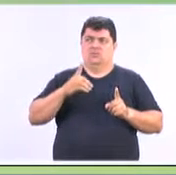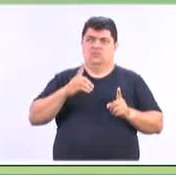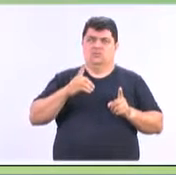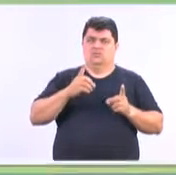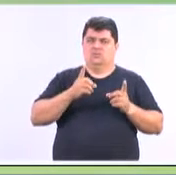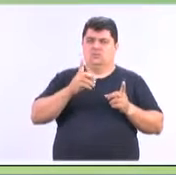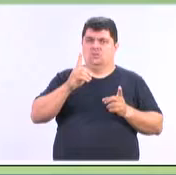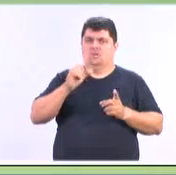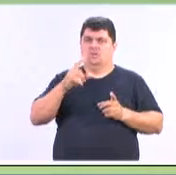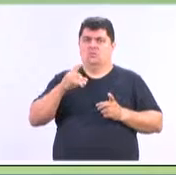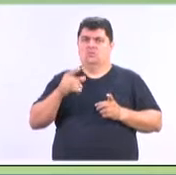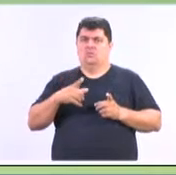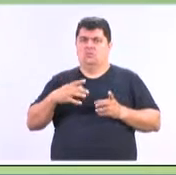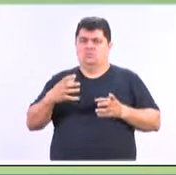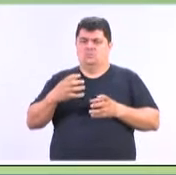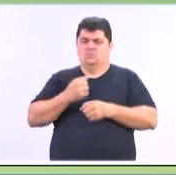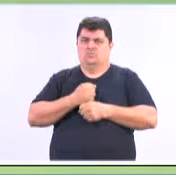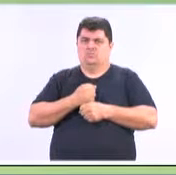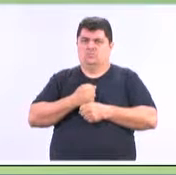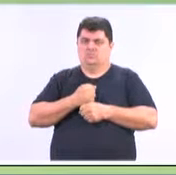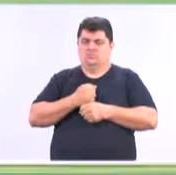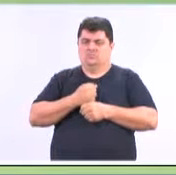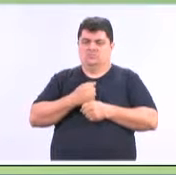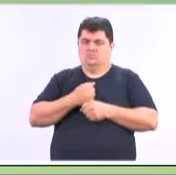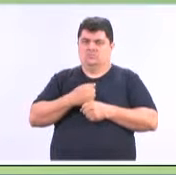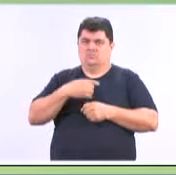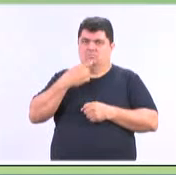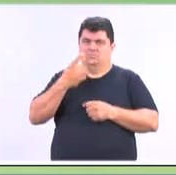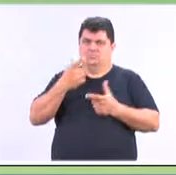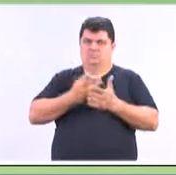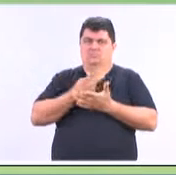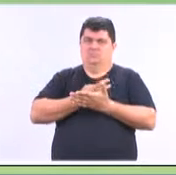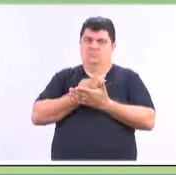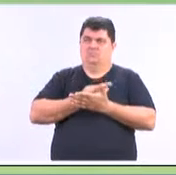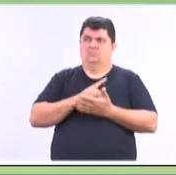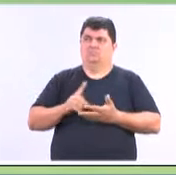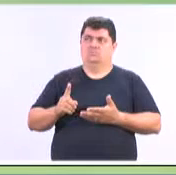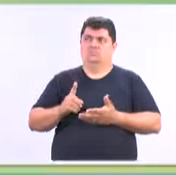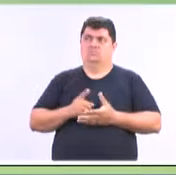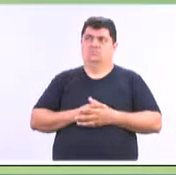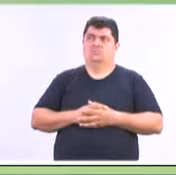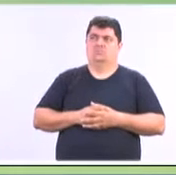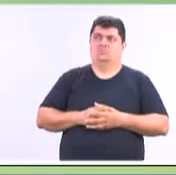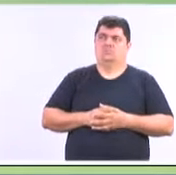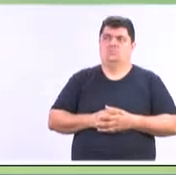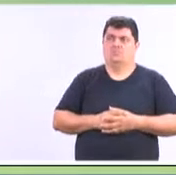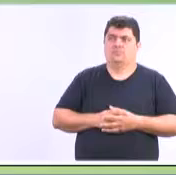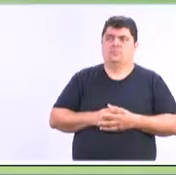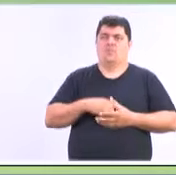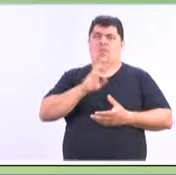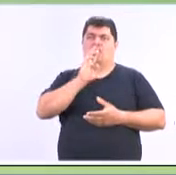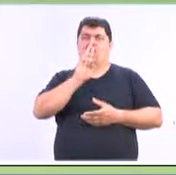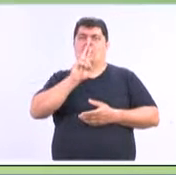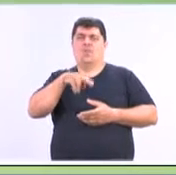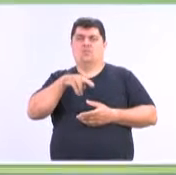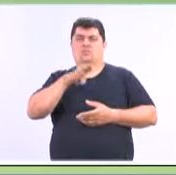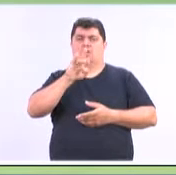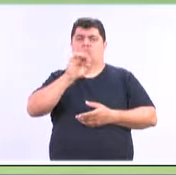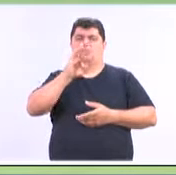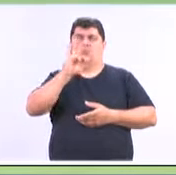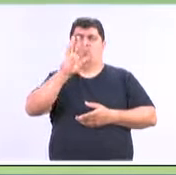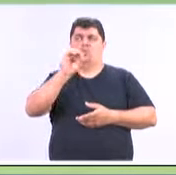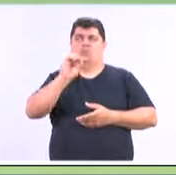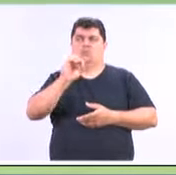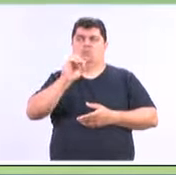né? Dedução não é mais, né? Dedução é para diminuir. Então não, essa não. Não é isso? Receita líquida é